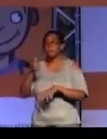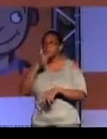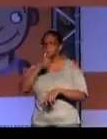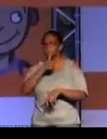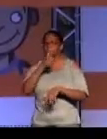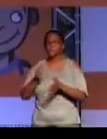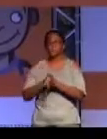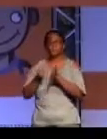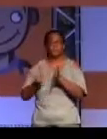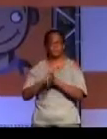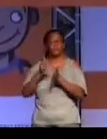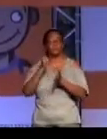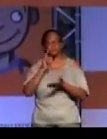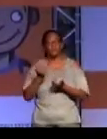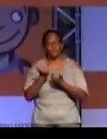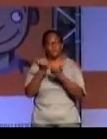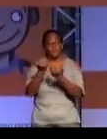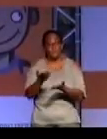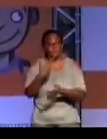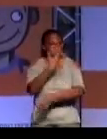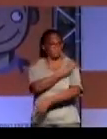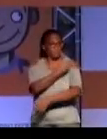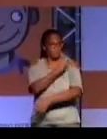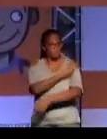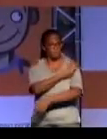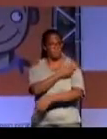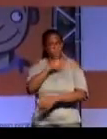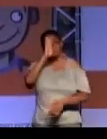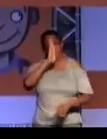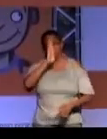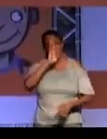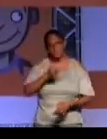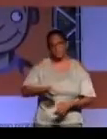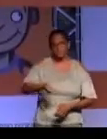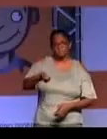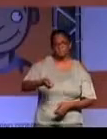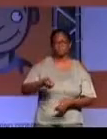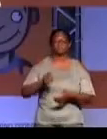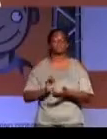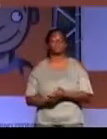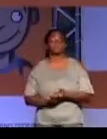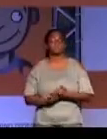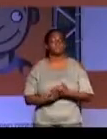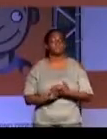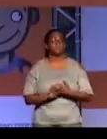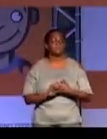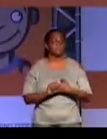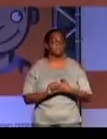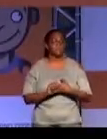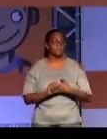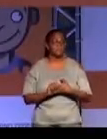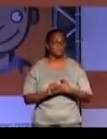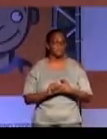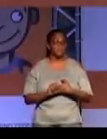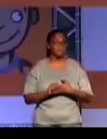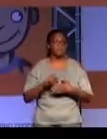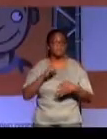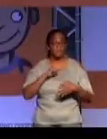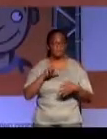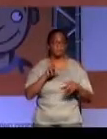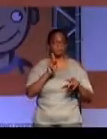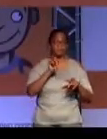mundo, oferecendo as vacinas de forma gratuita, não é? E tem um